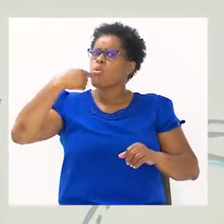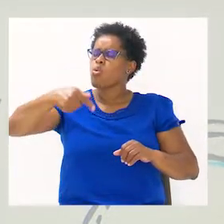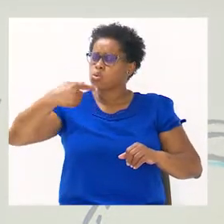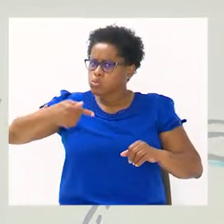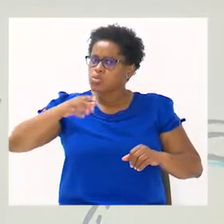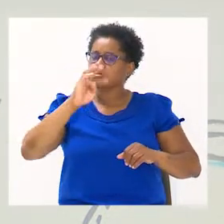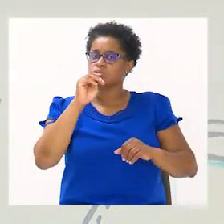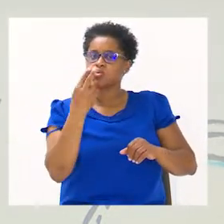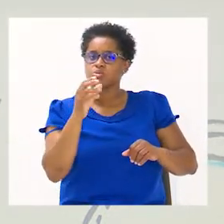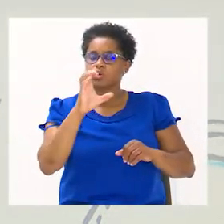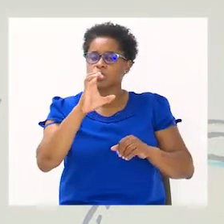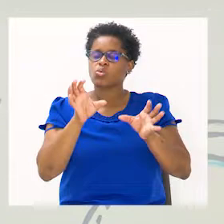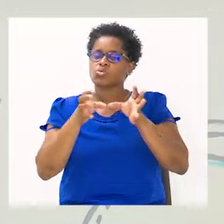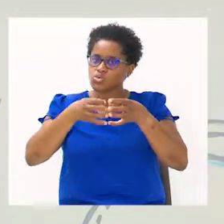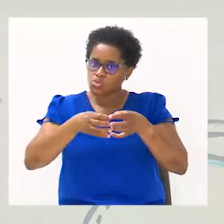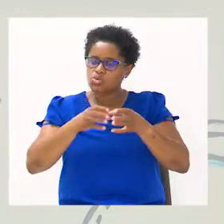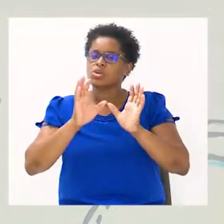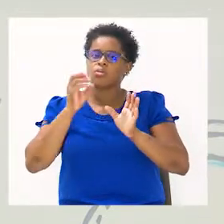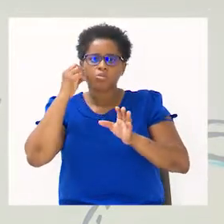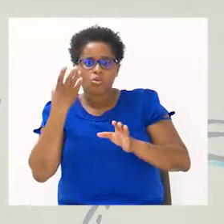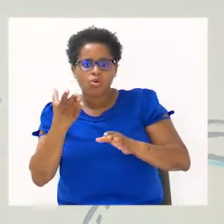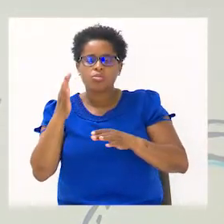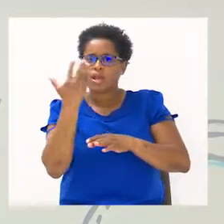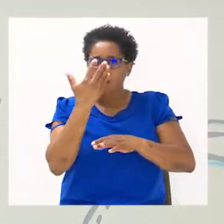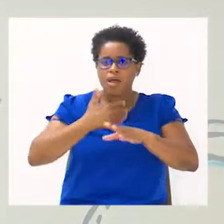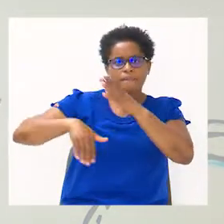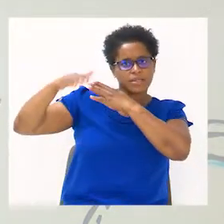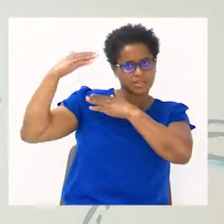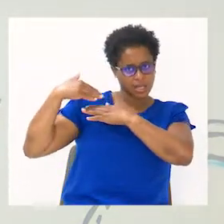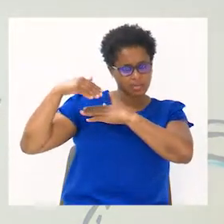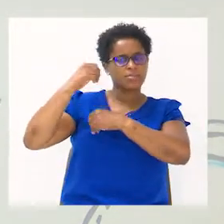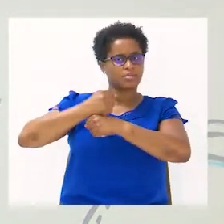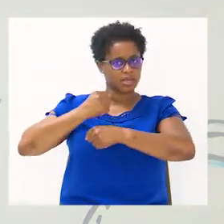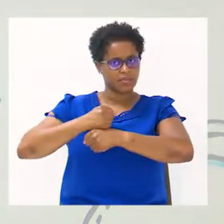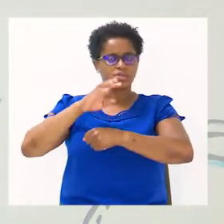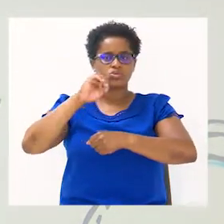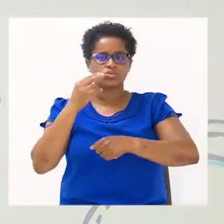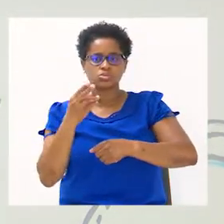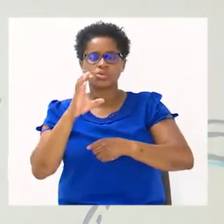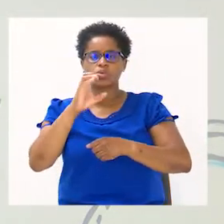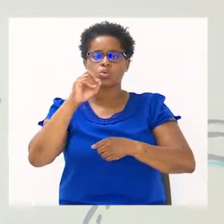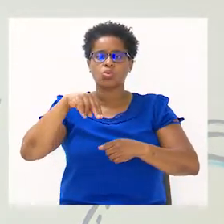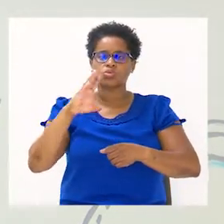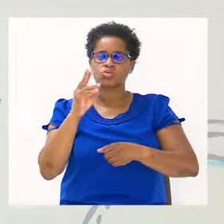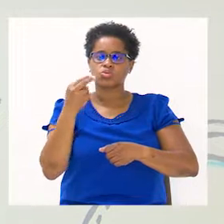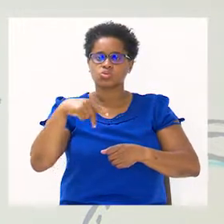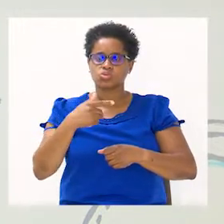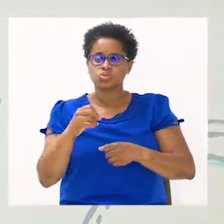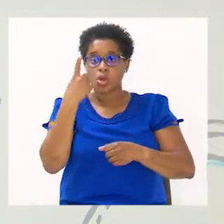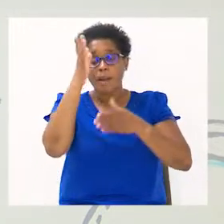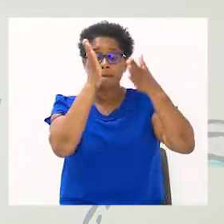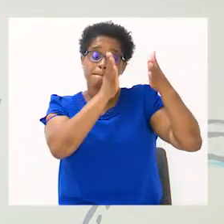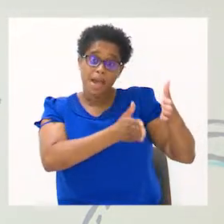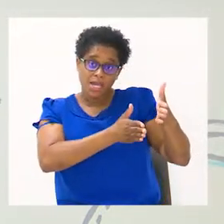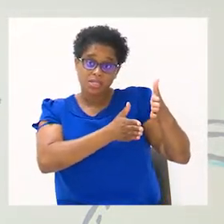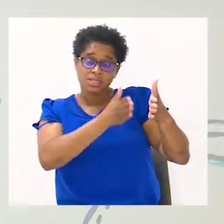né? Subconjuntos, como vimos nas aulas anteriores, o subconjunto é uma parte do